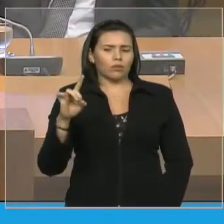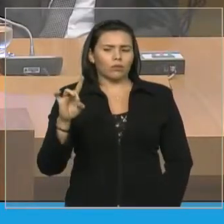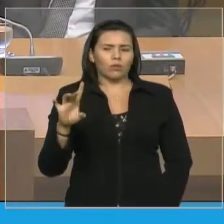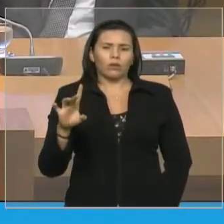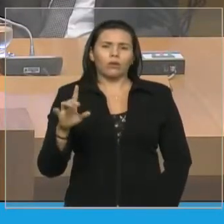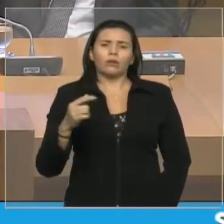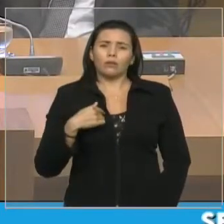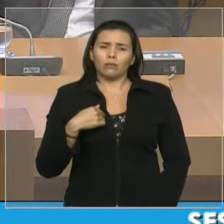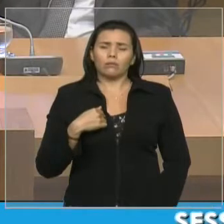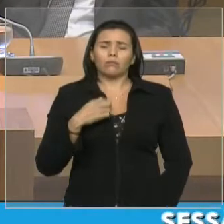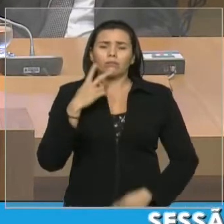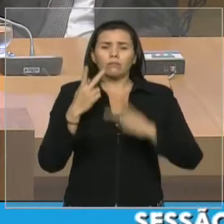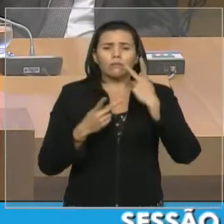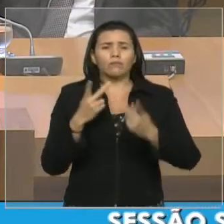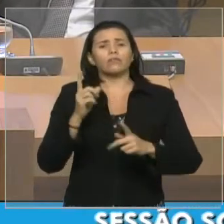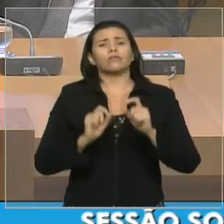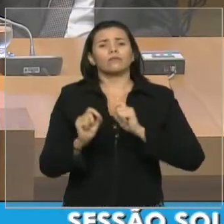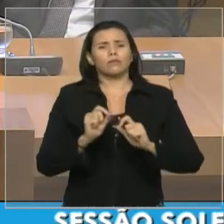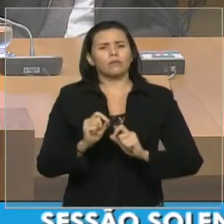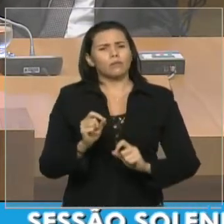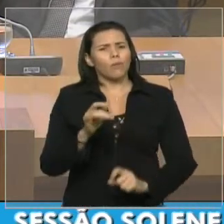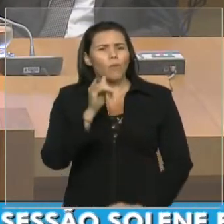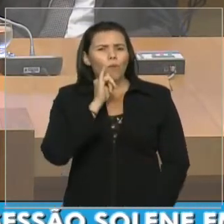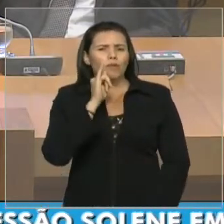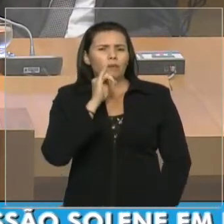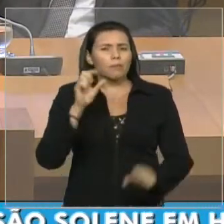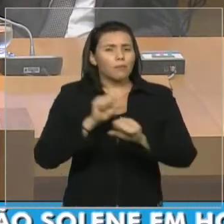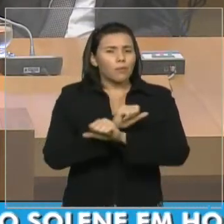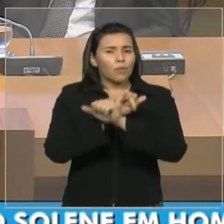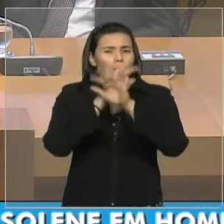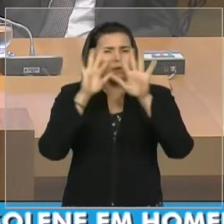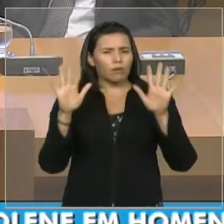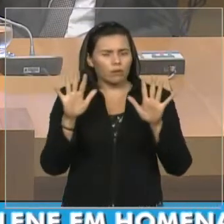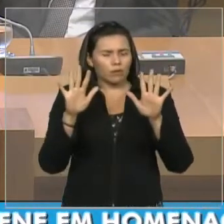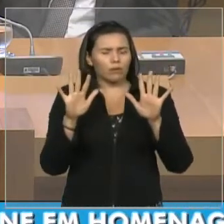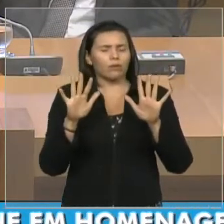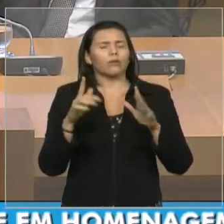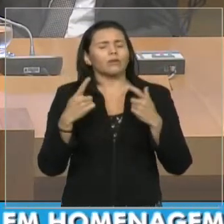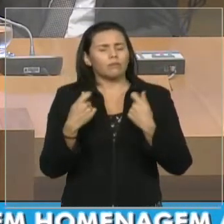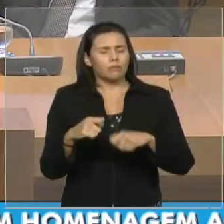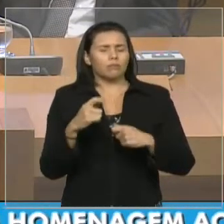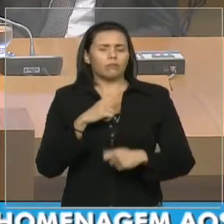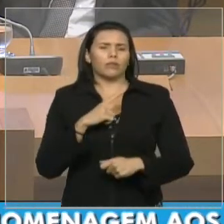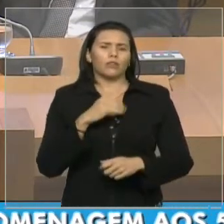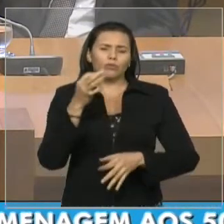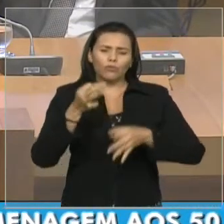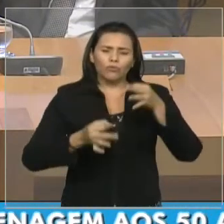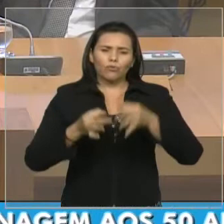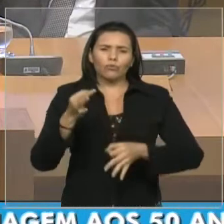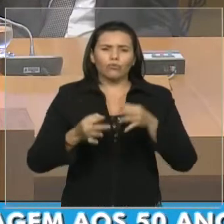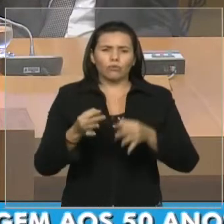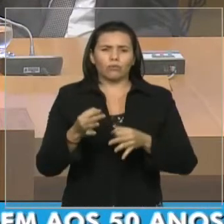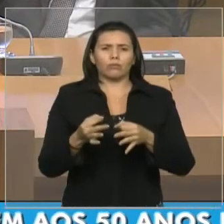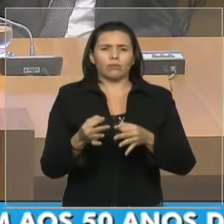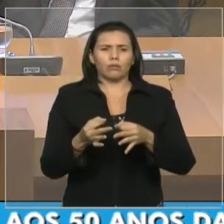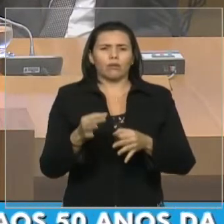claro da importância de promover a justiça fiscal, de dar